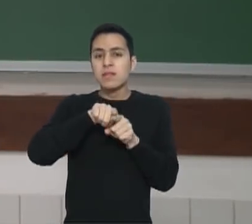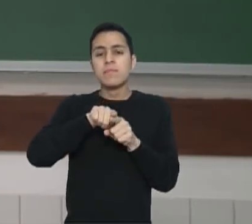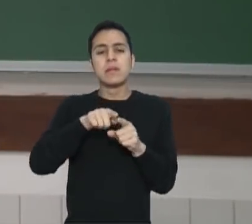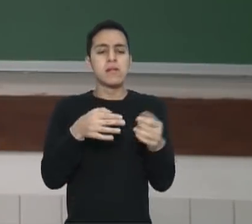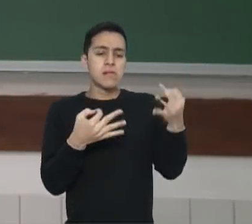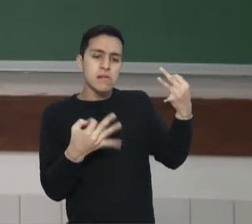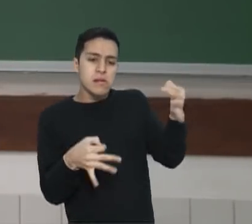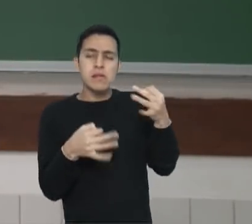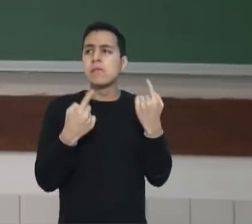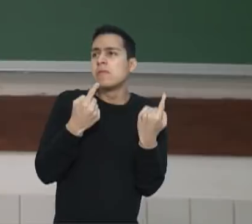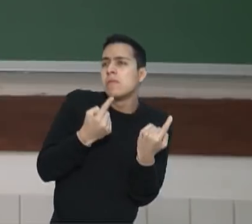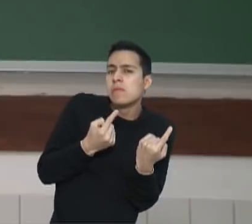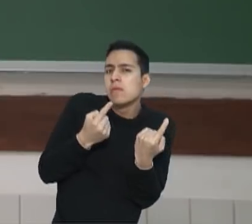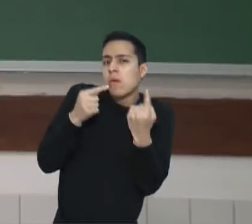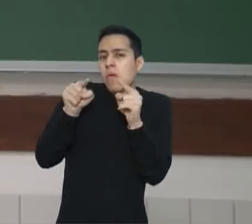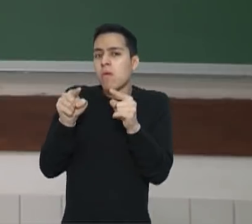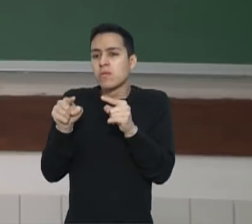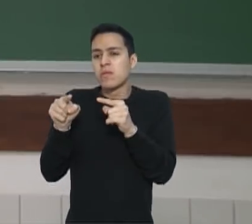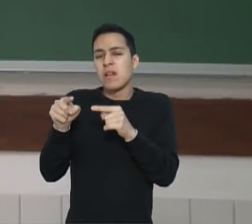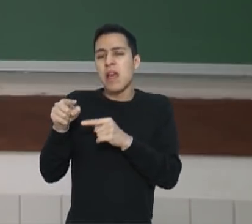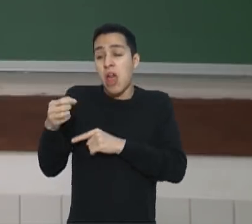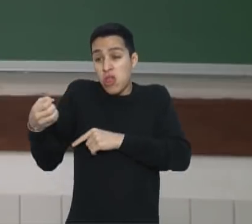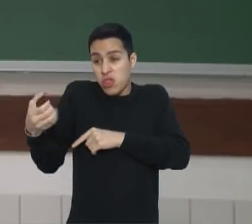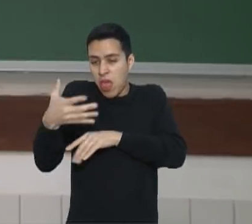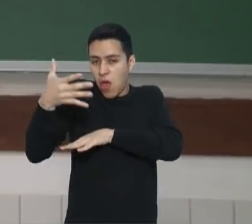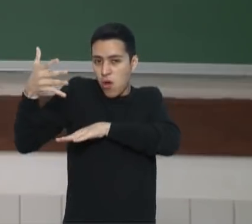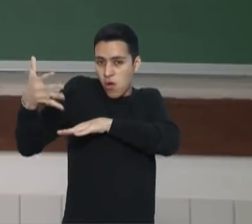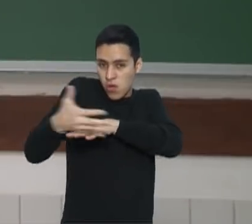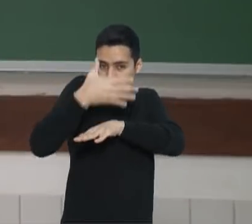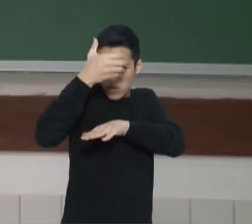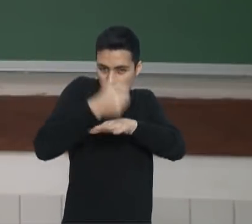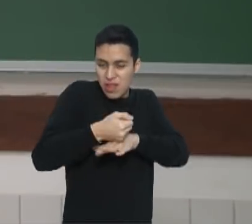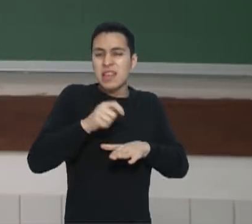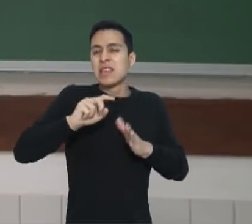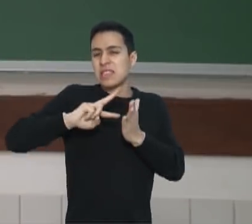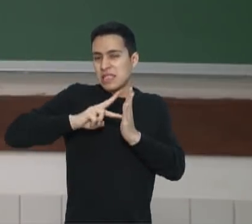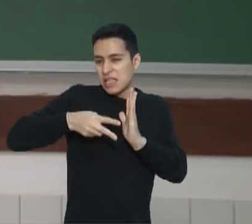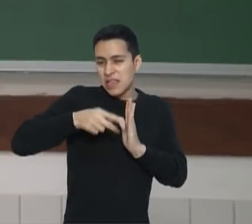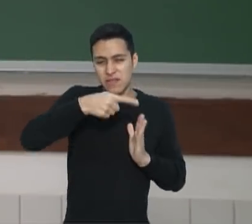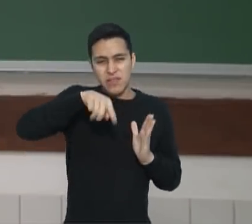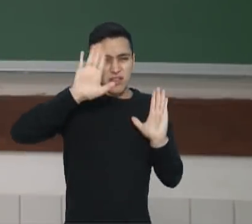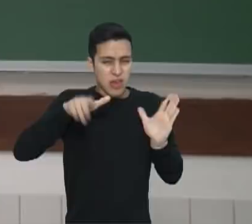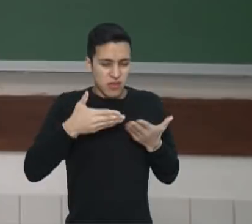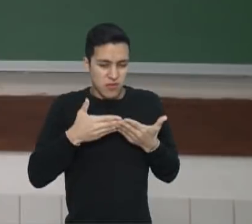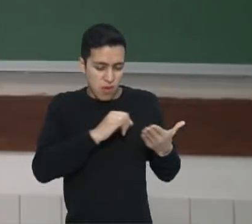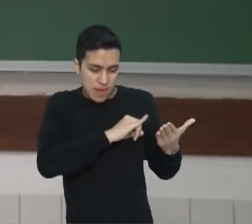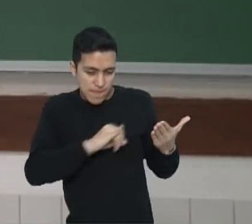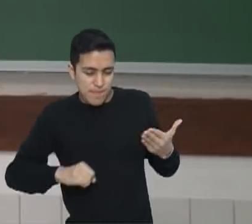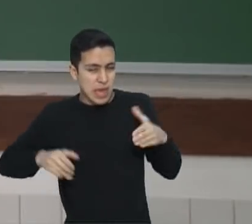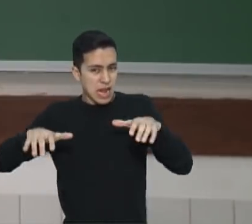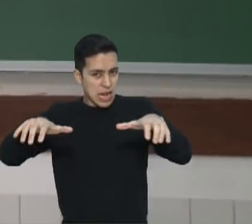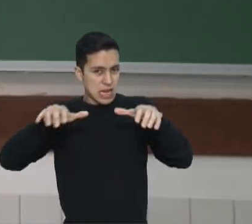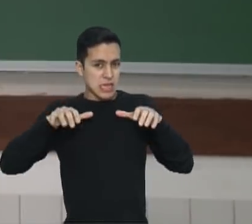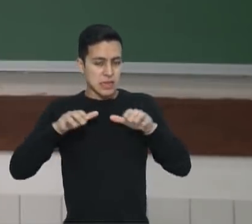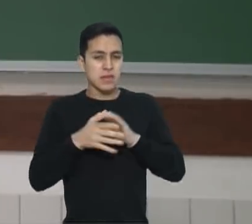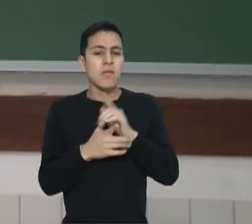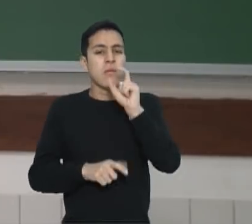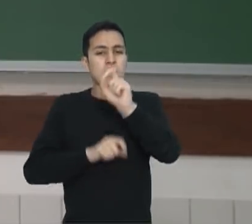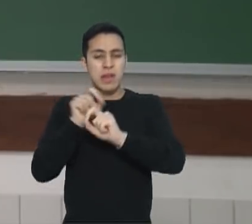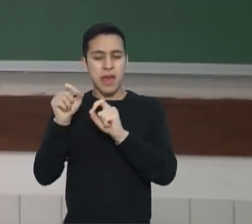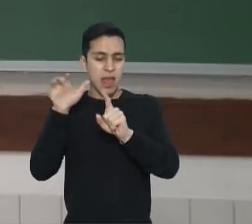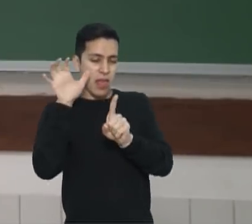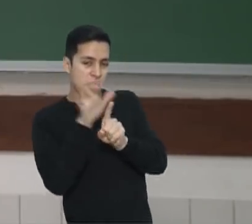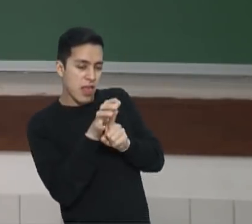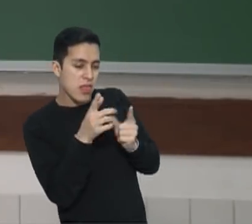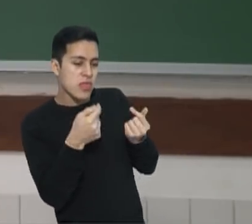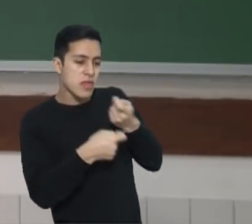colonização, ao neocolonialismo, que é aquele imperialismo que você já estudou antes da Primeira Guerra Mundial, né? Aquela interferência